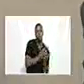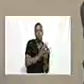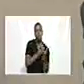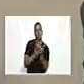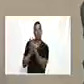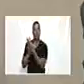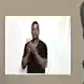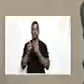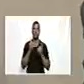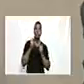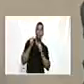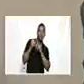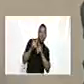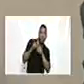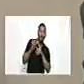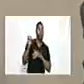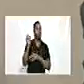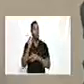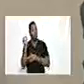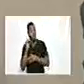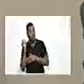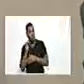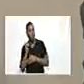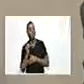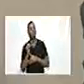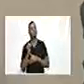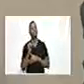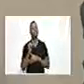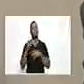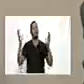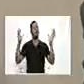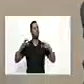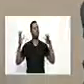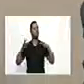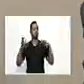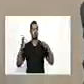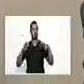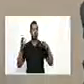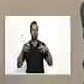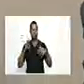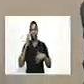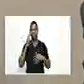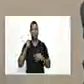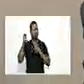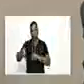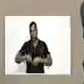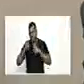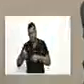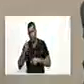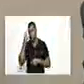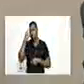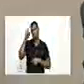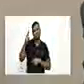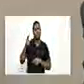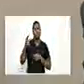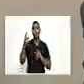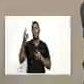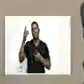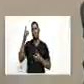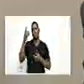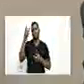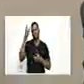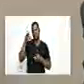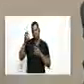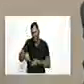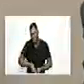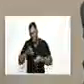de setembro outubro começou o período de chuva você pode capinar um dia você pode vir com Capina